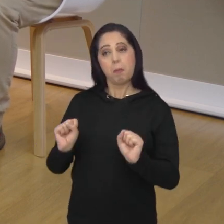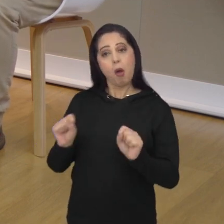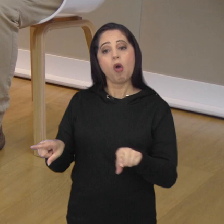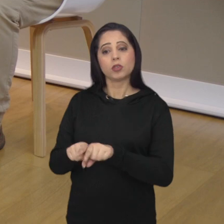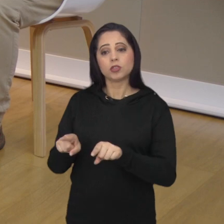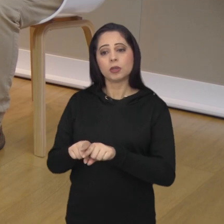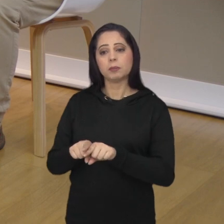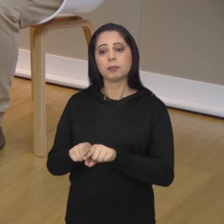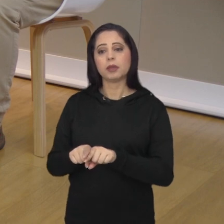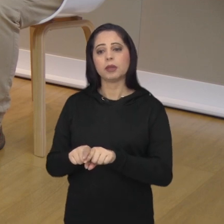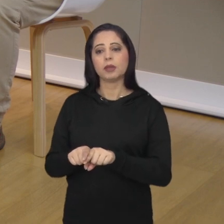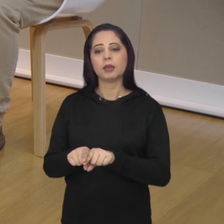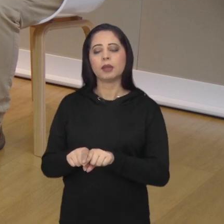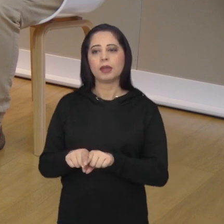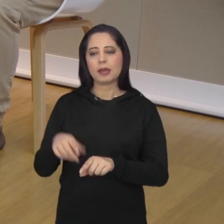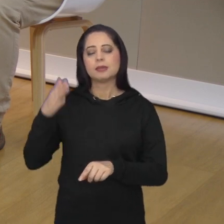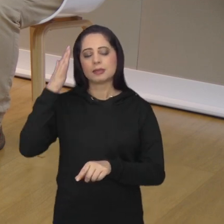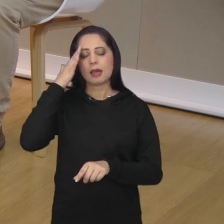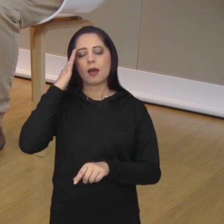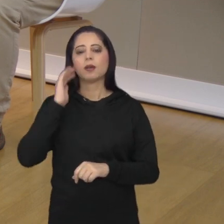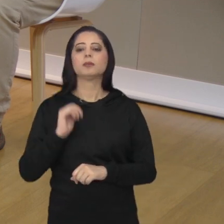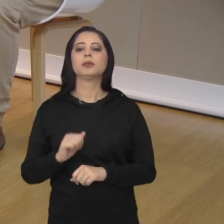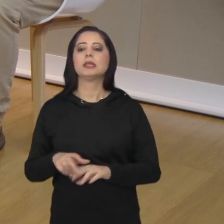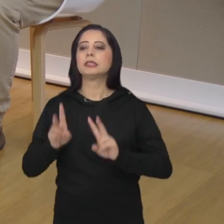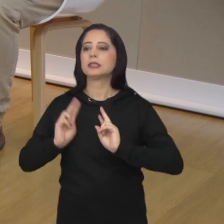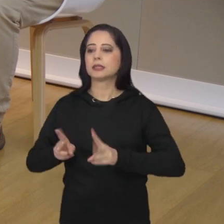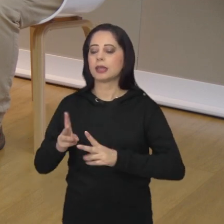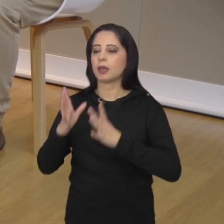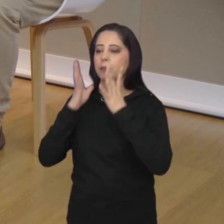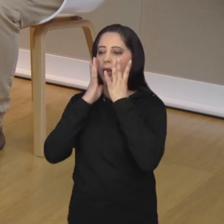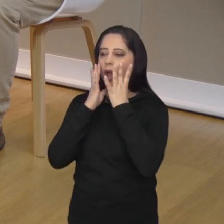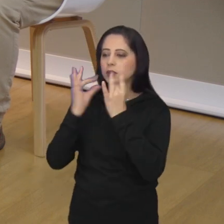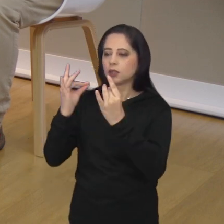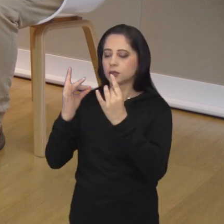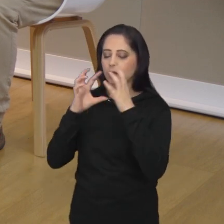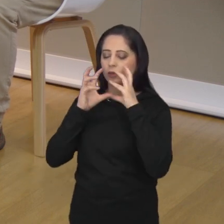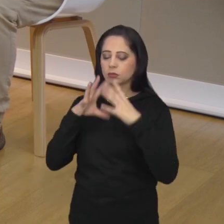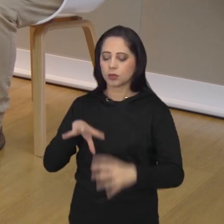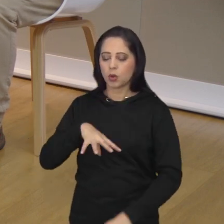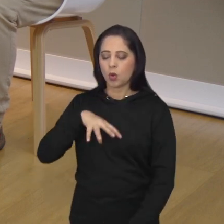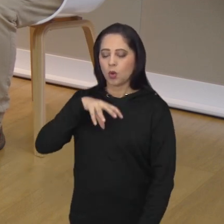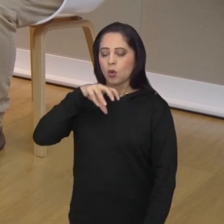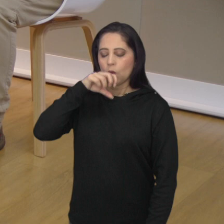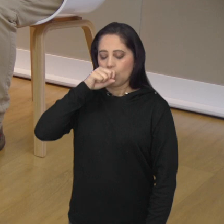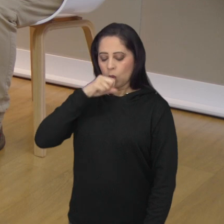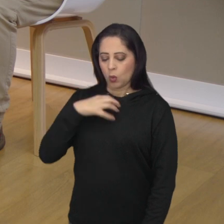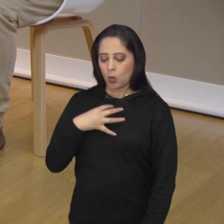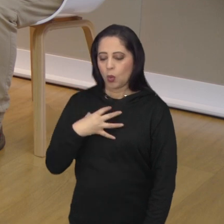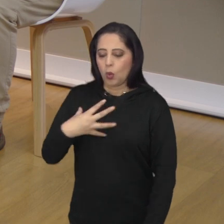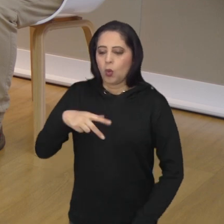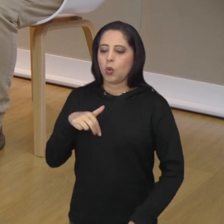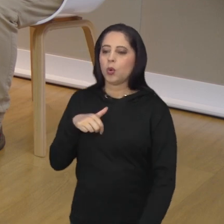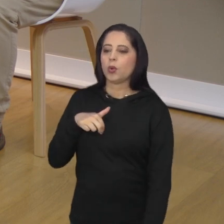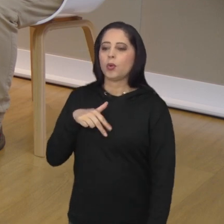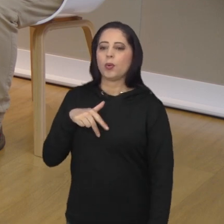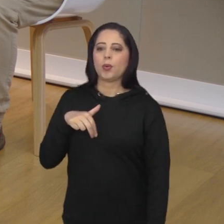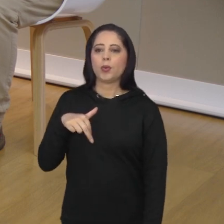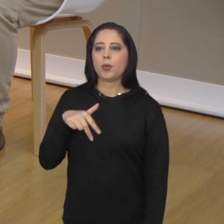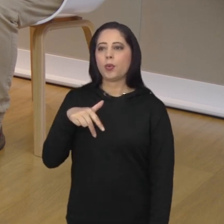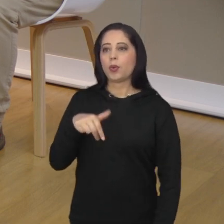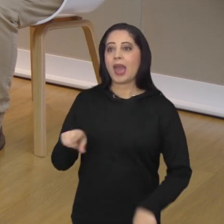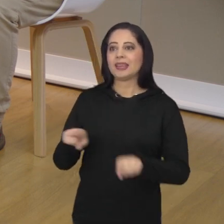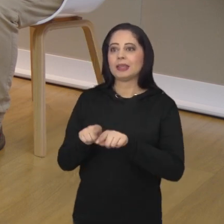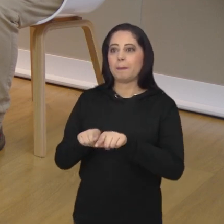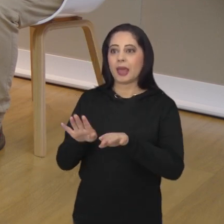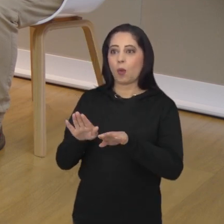bacana. caminhe com presença, né? Prestando atenção na respiração, prestando atenção na sensação do seu pé